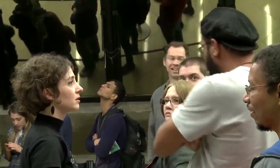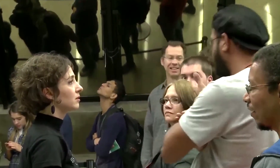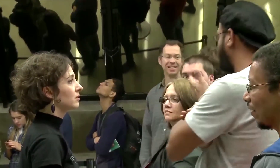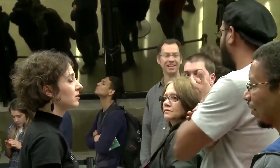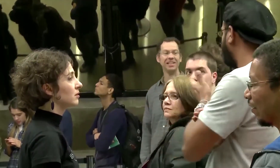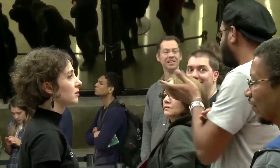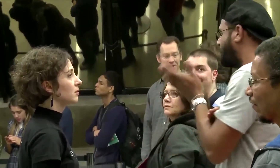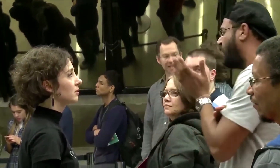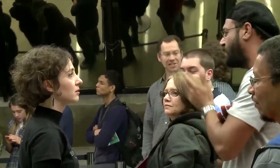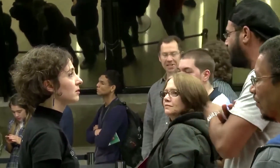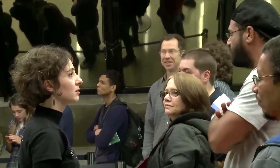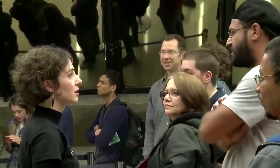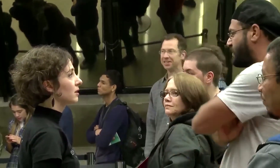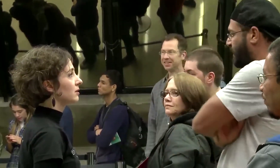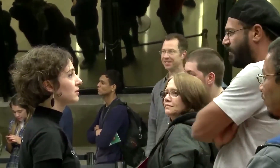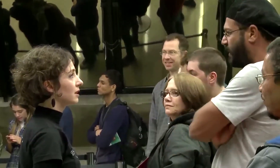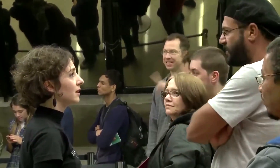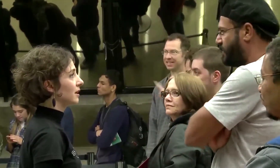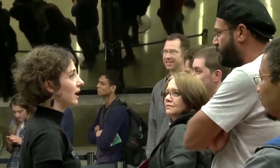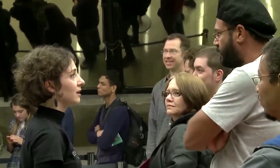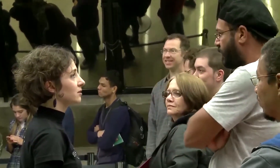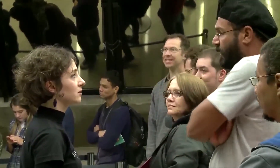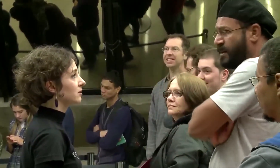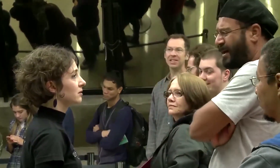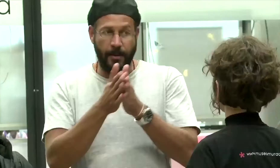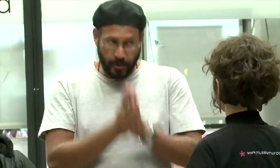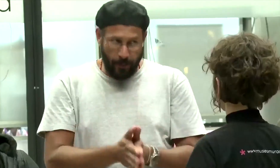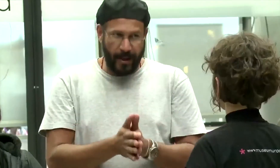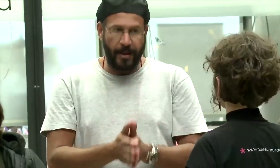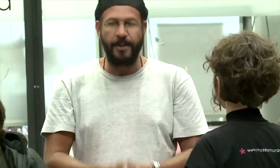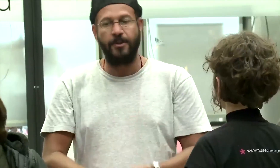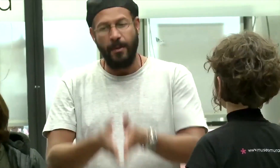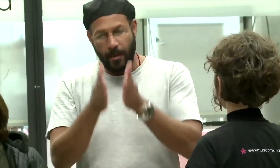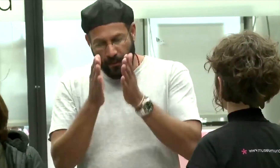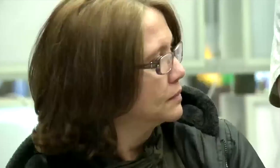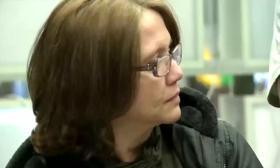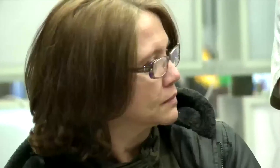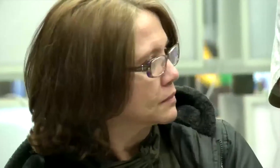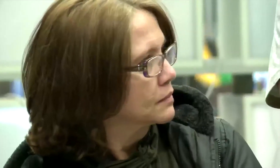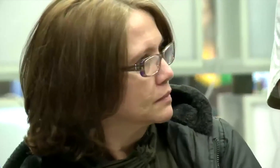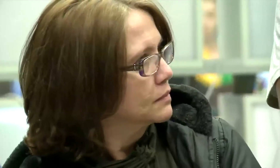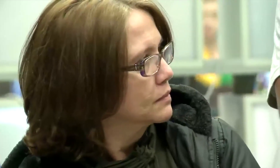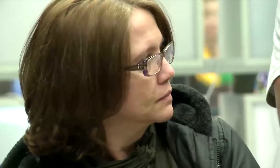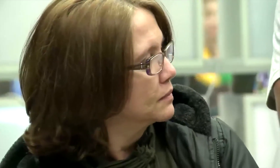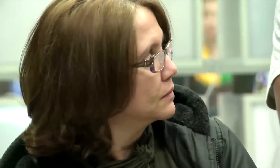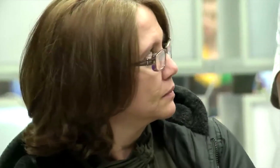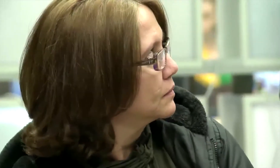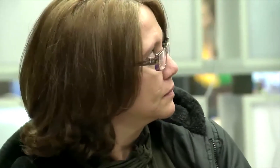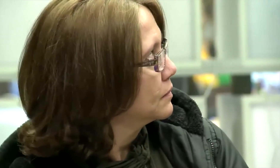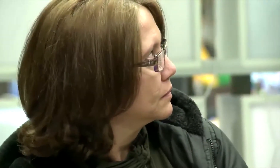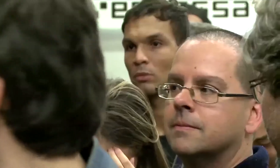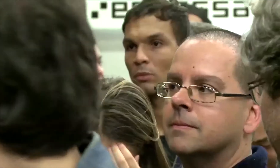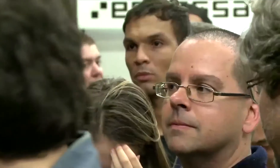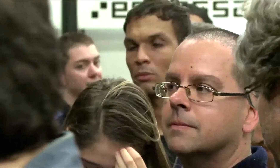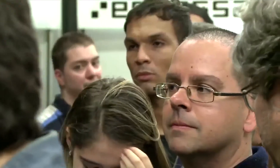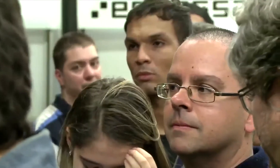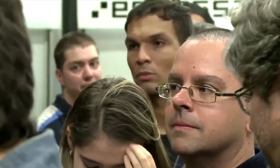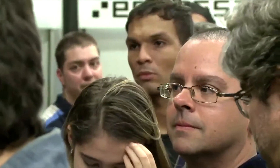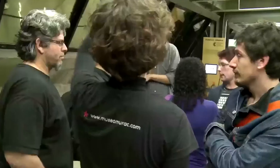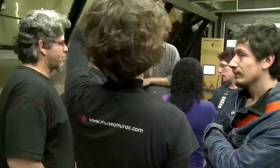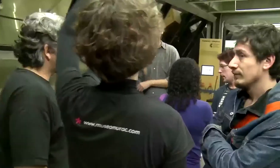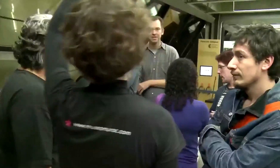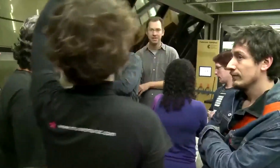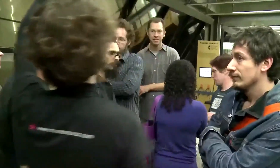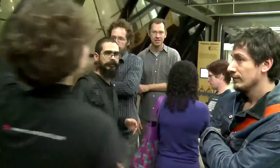achei muito viciosa. Tá delicado? Só para isso, eu vi a mesma história que vocês,